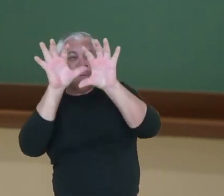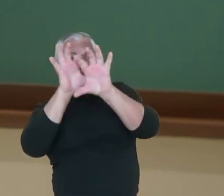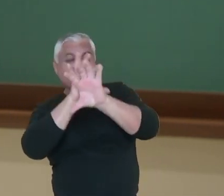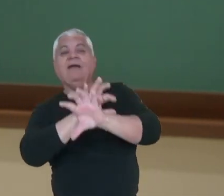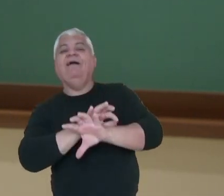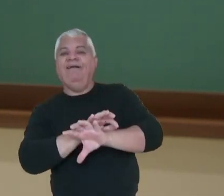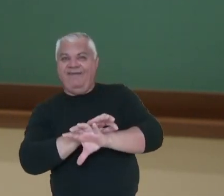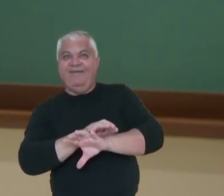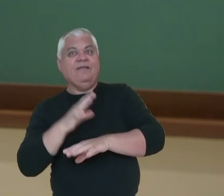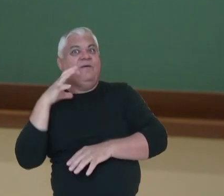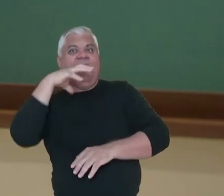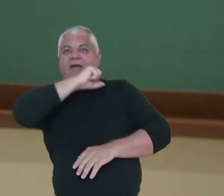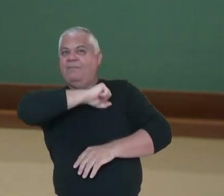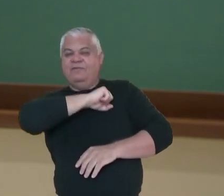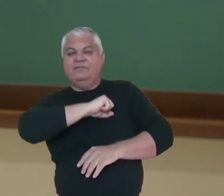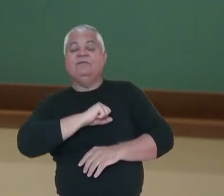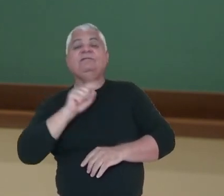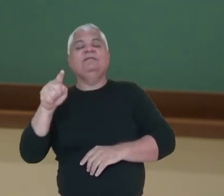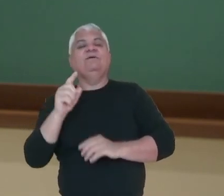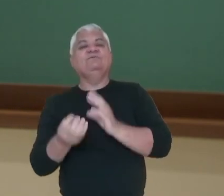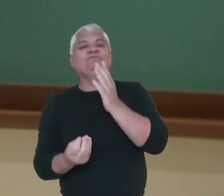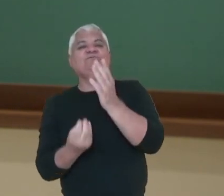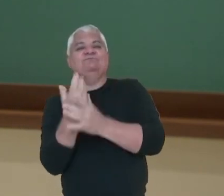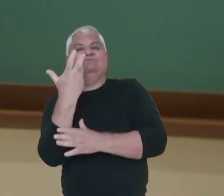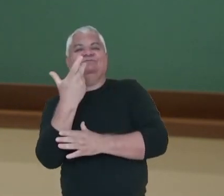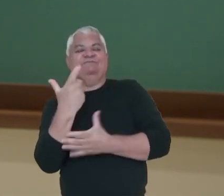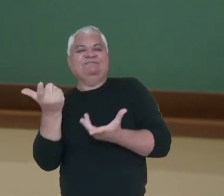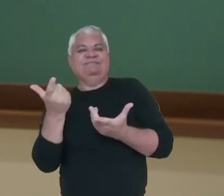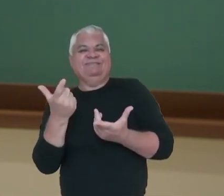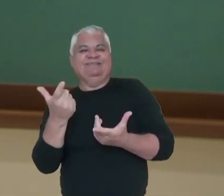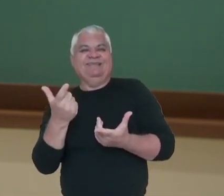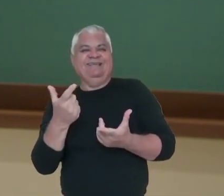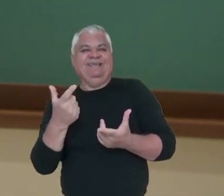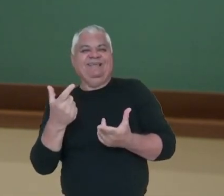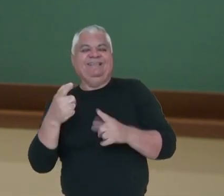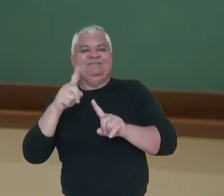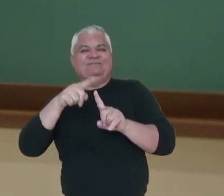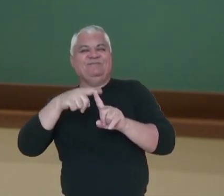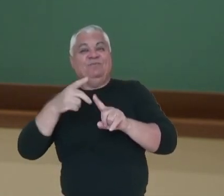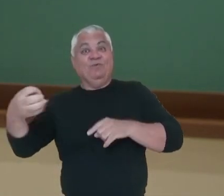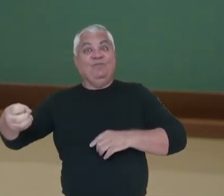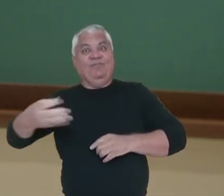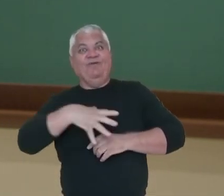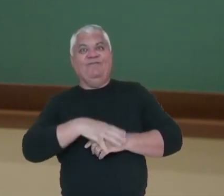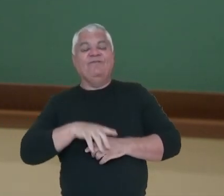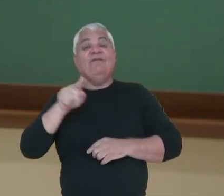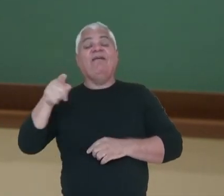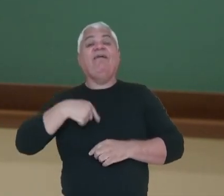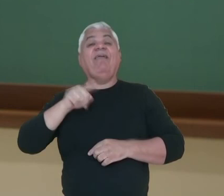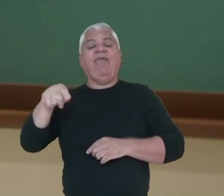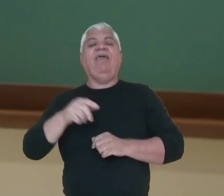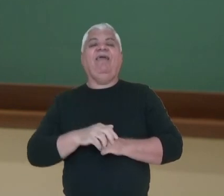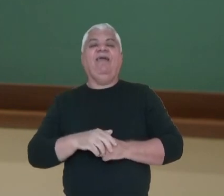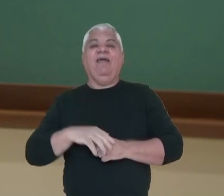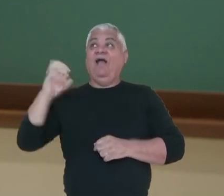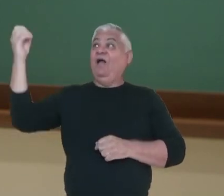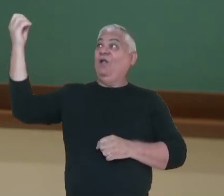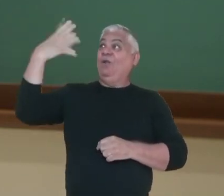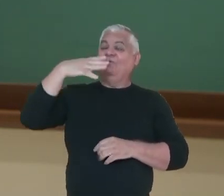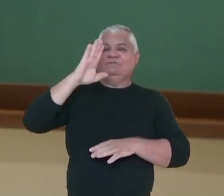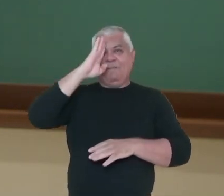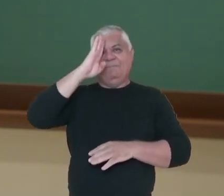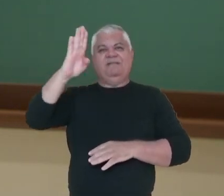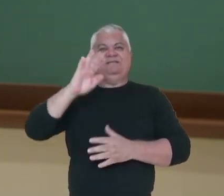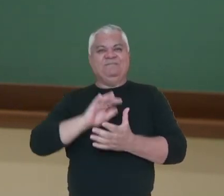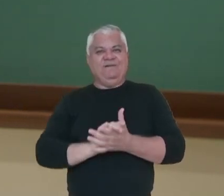Então tem que ser uma coisa muito rápida. E com isso eles fizeram um novo estilo. E qual que vai ser a grande estrela desse tipo de pintura? A própria luz. Então por